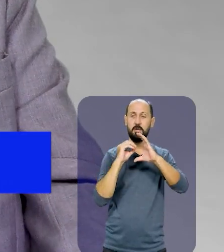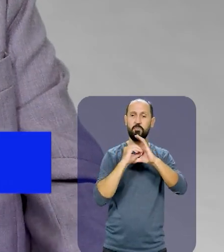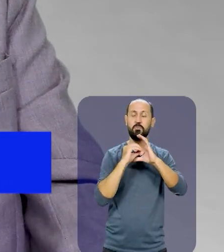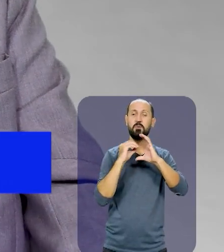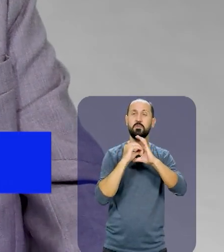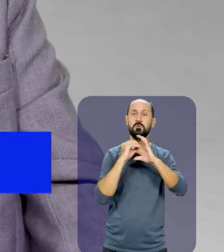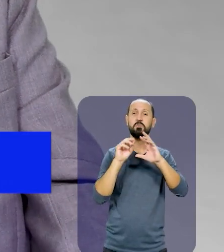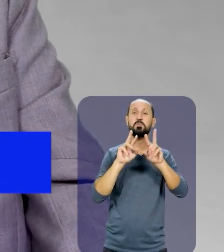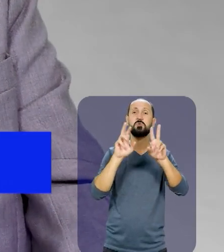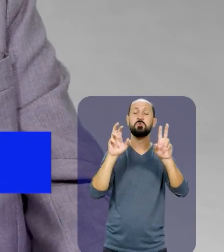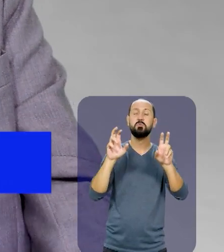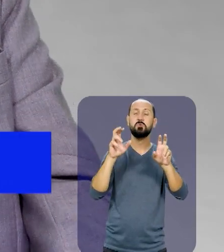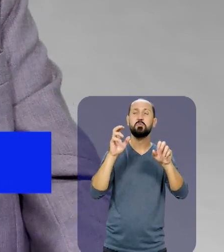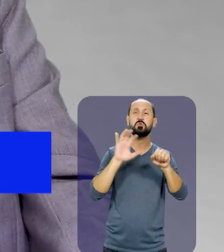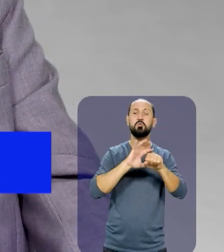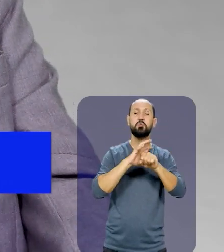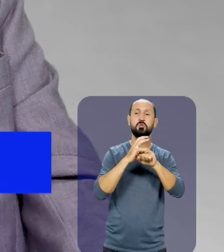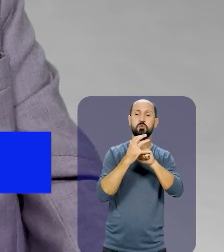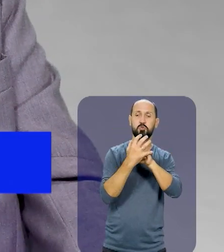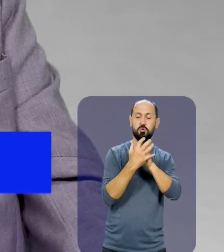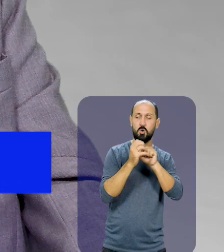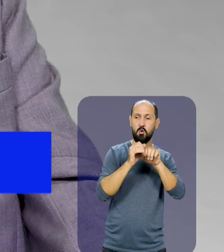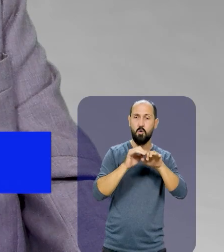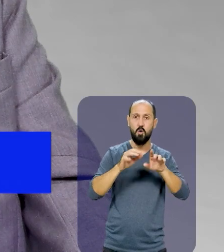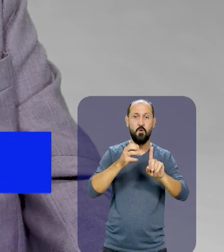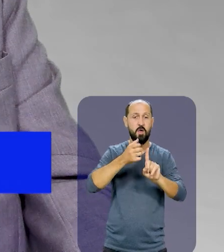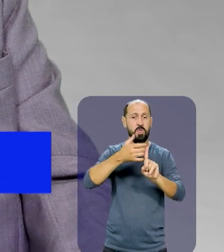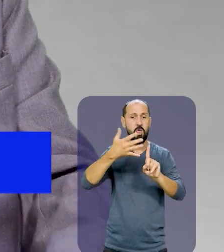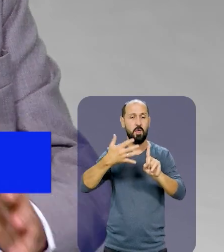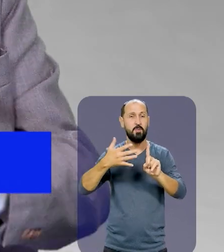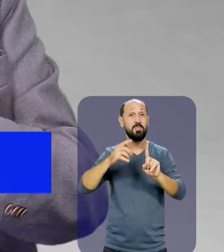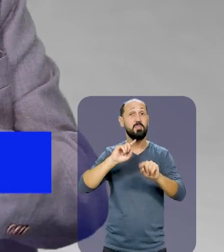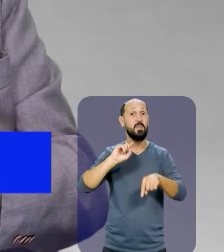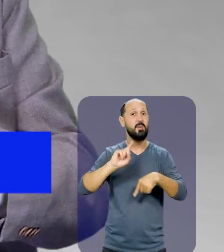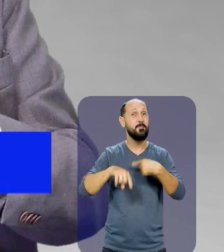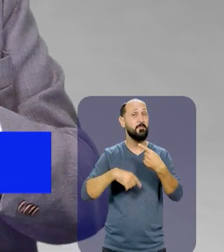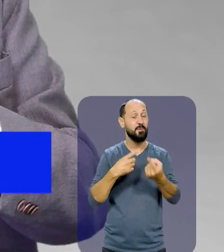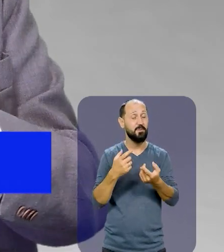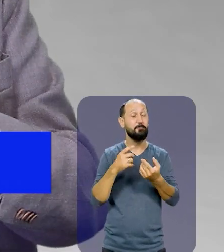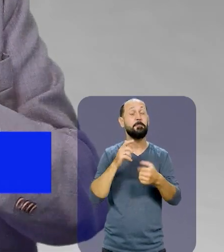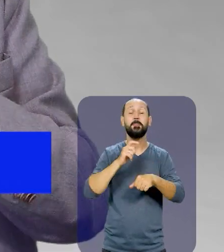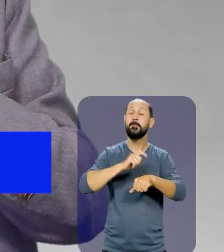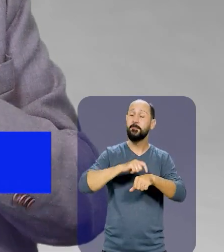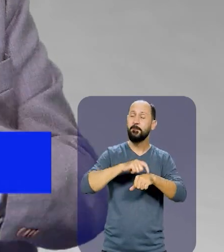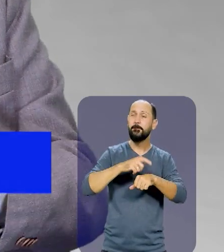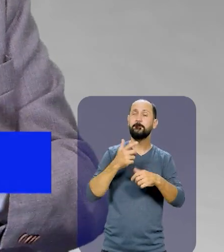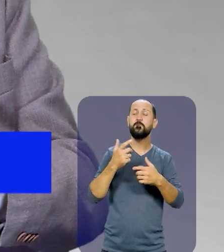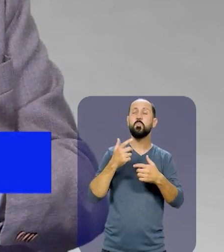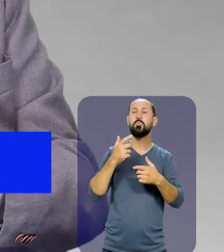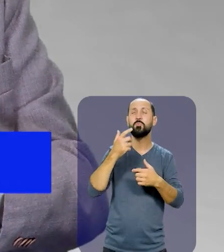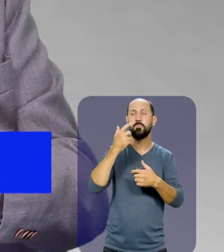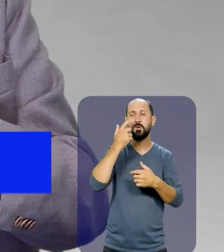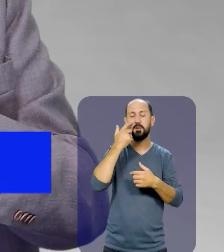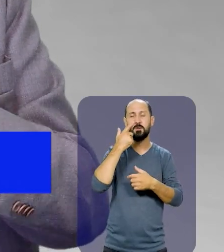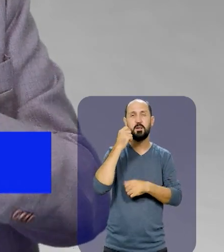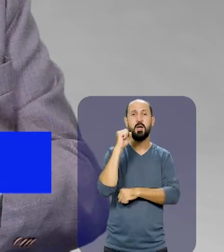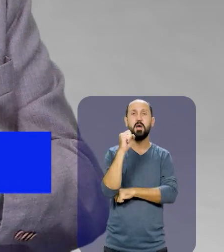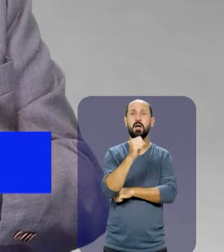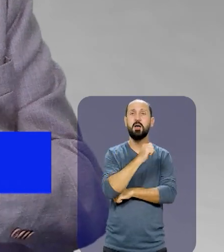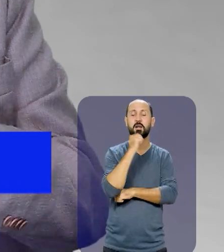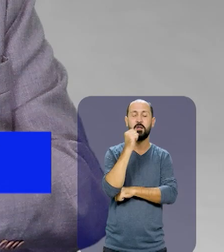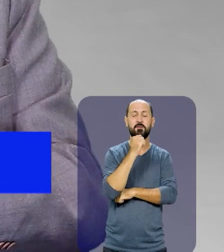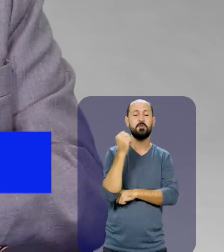Centro-Oeste, sobre síndrome pós-Covid. E é uma situação extremamente grave